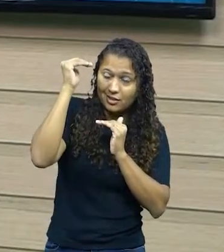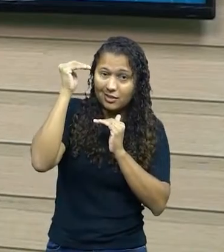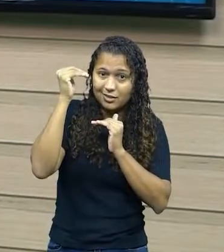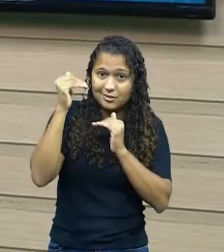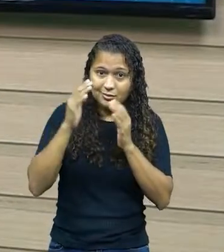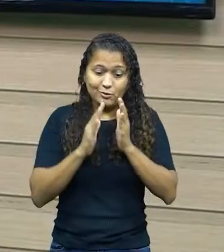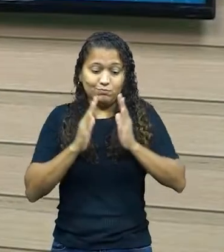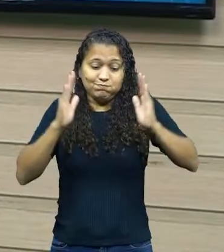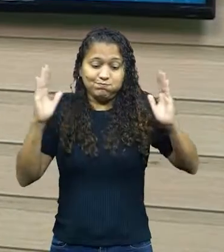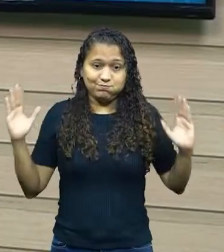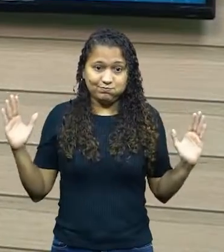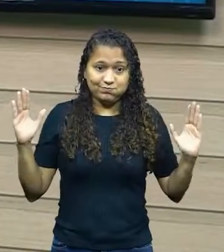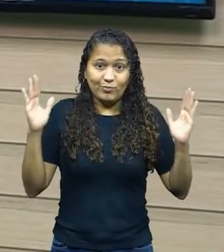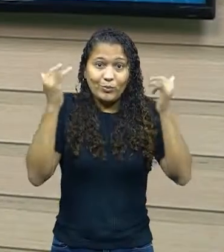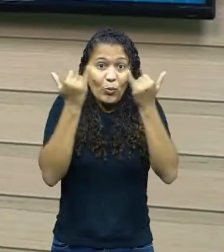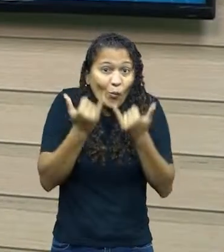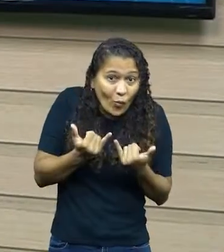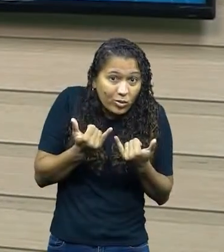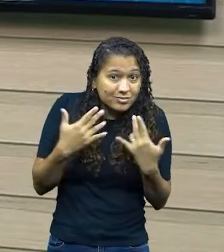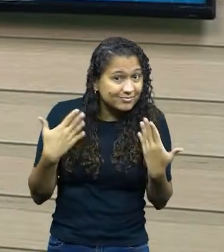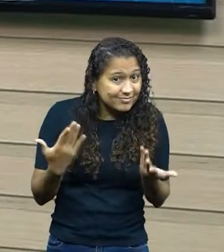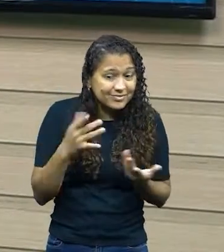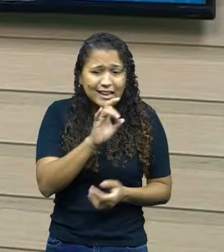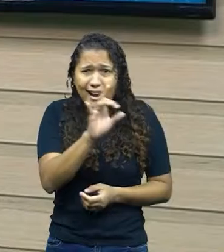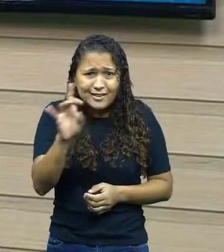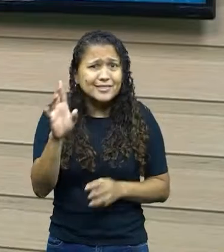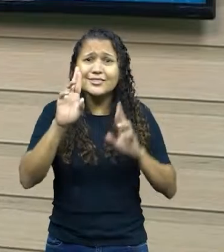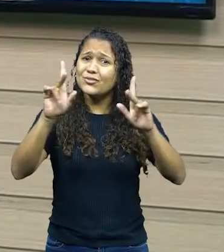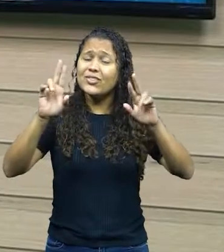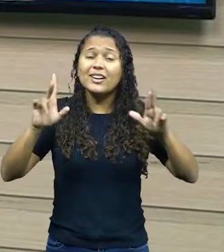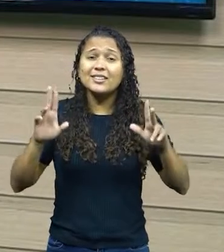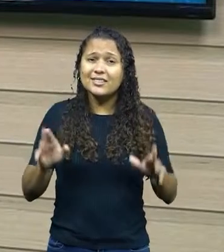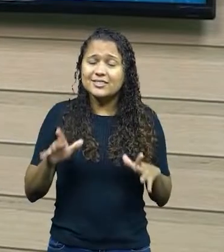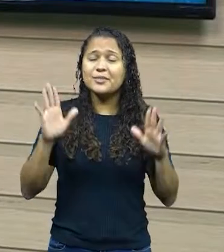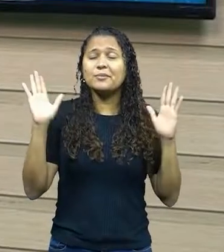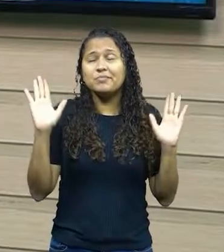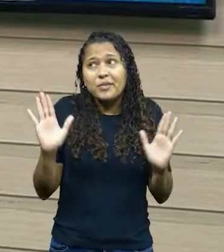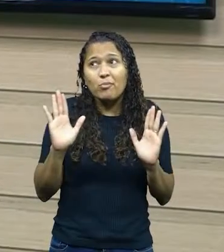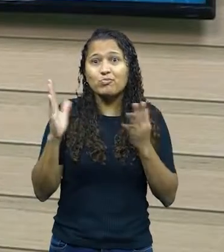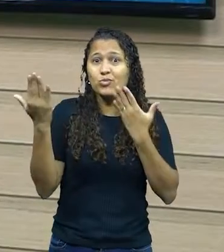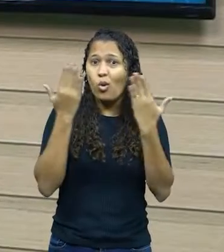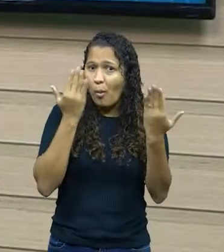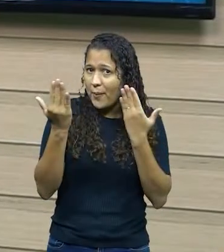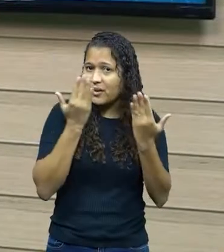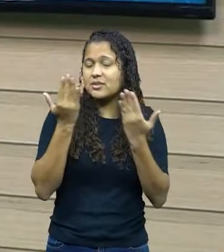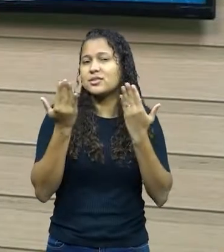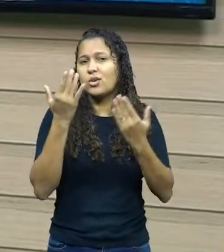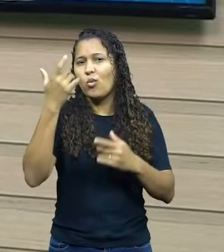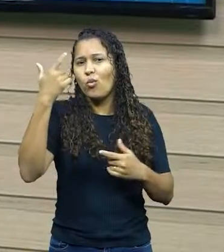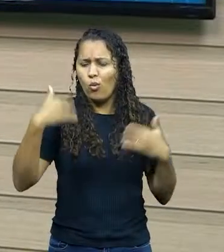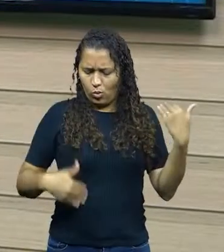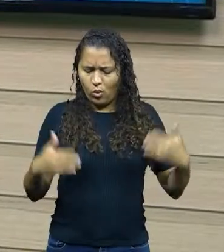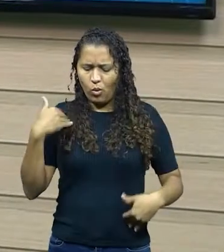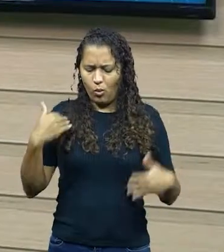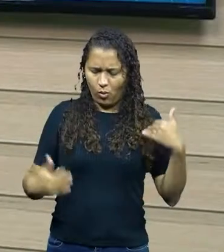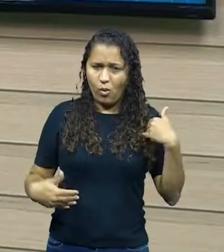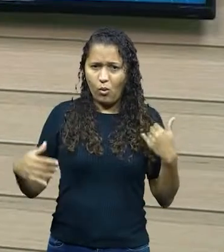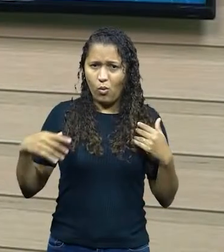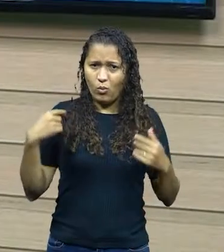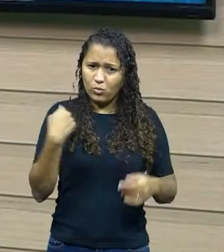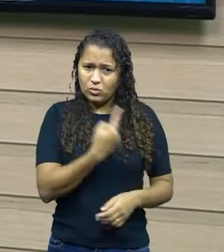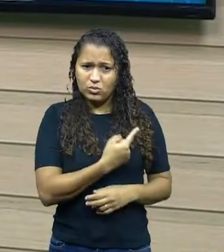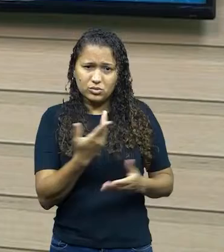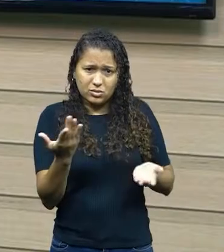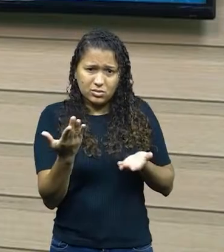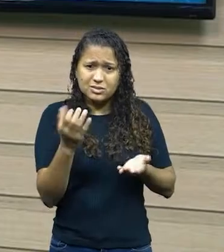gente que é mais largo, tem gente que é mais magro. E quando a gente faz essa comparação com o nosso corpo,